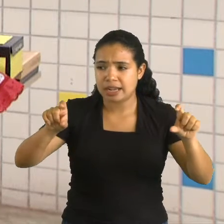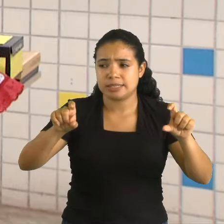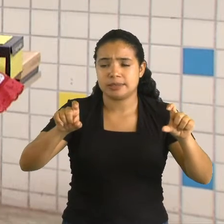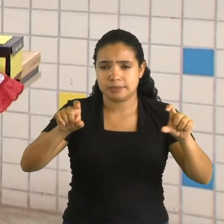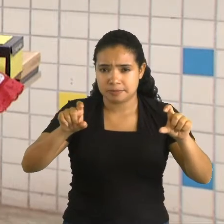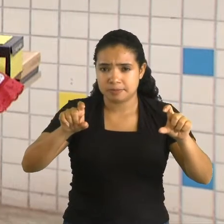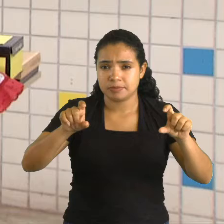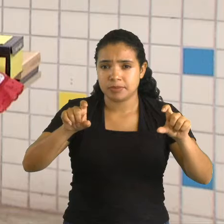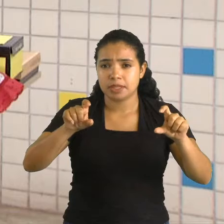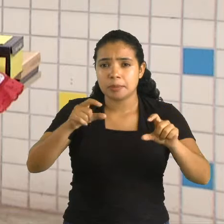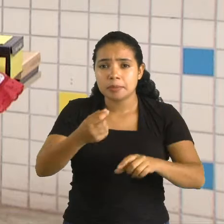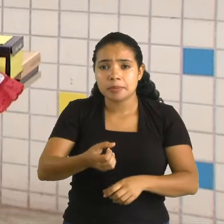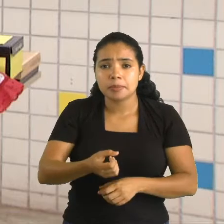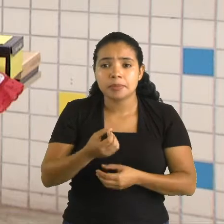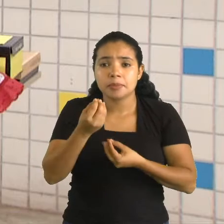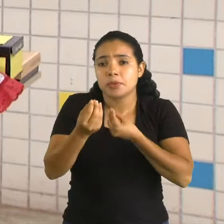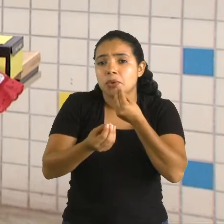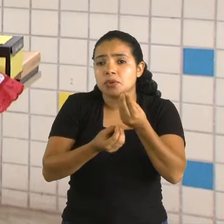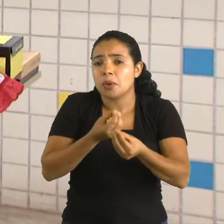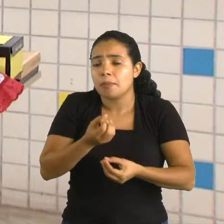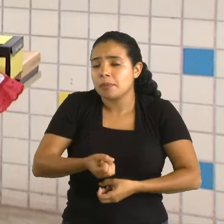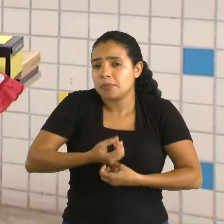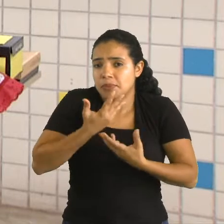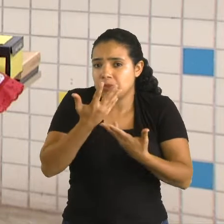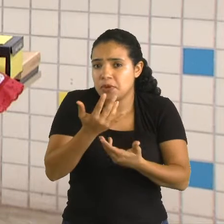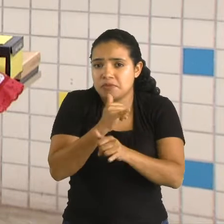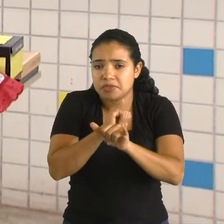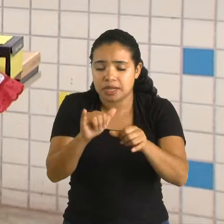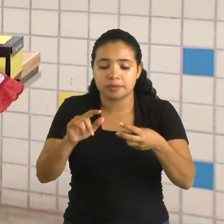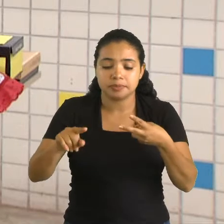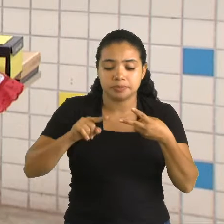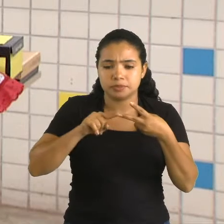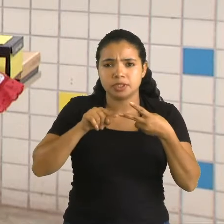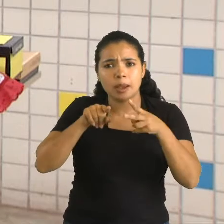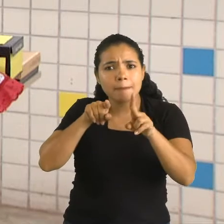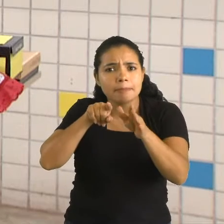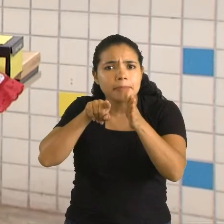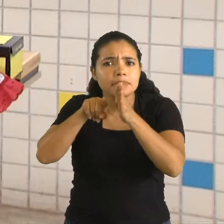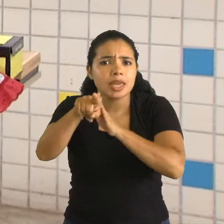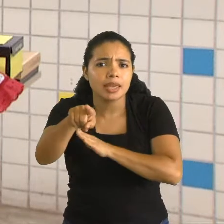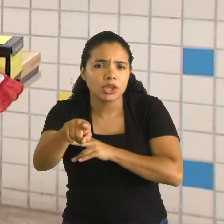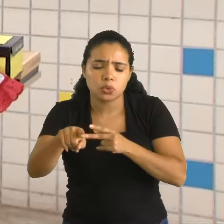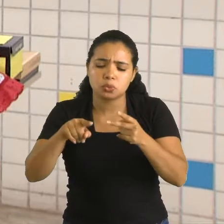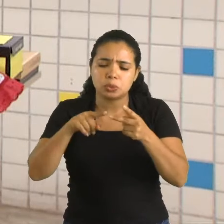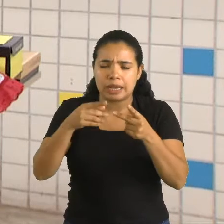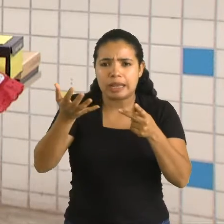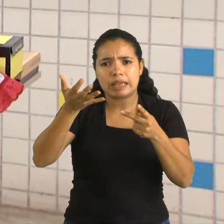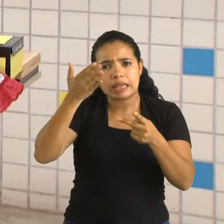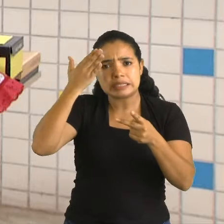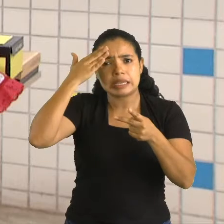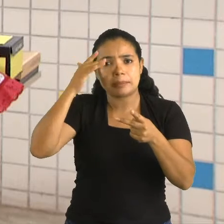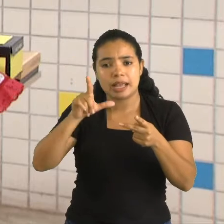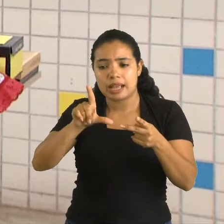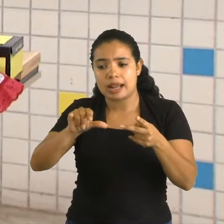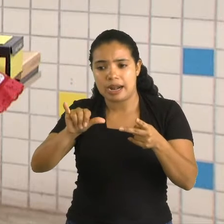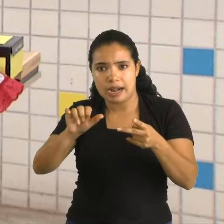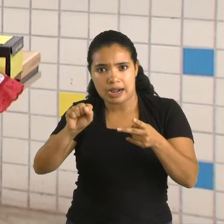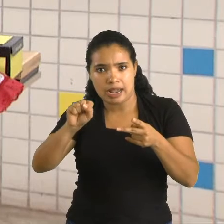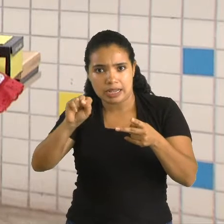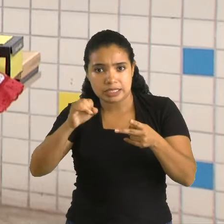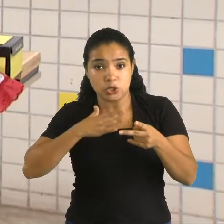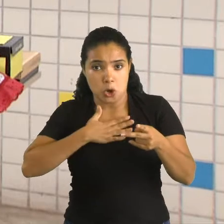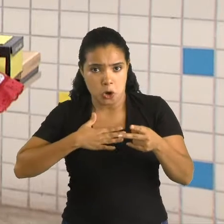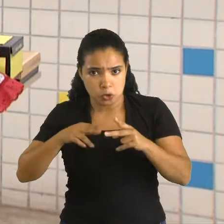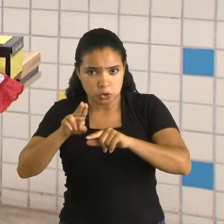afirmar, declarar algo. Na segunda veio a pergunta. Alguém queria saber se a Laís gostava de chocolate.